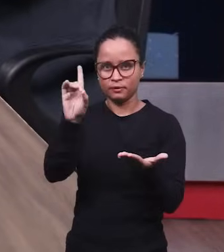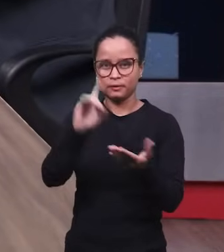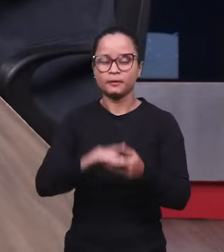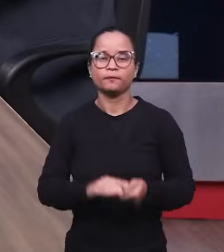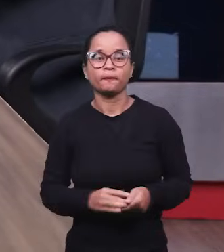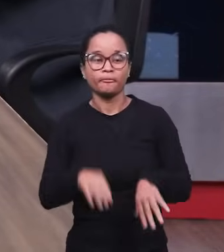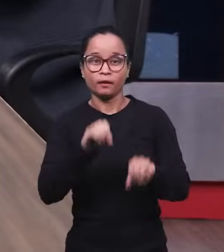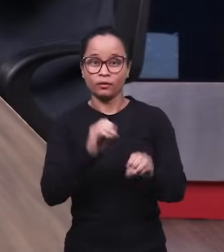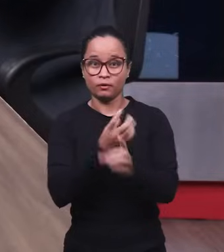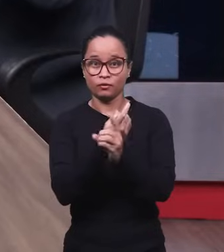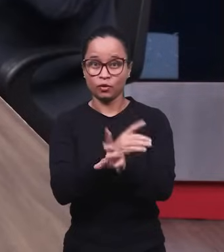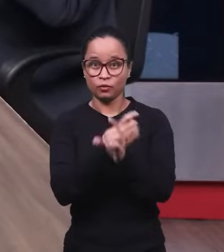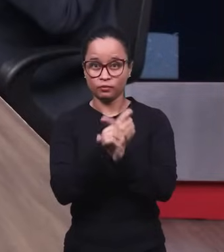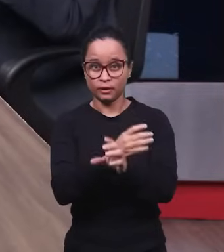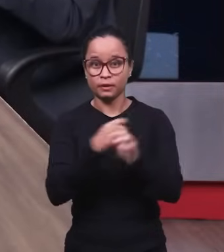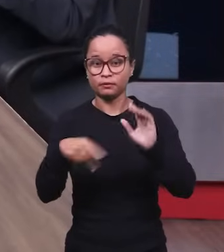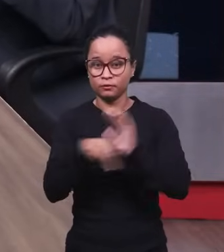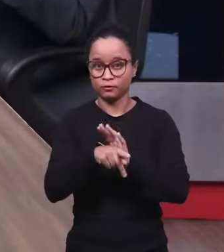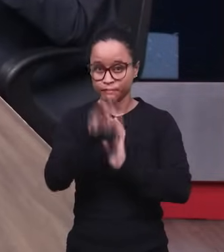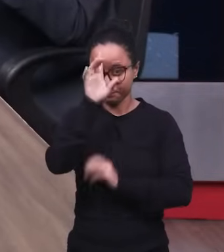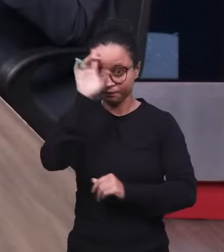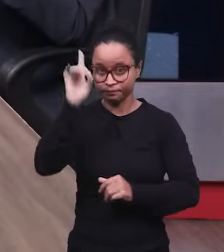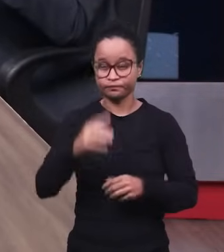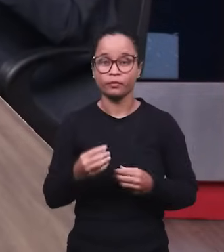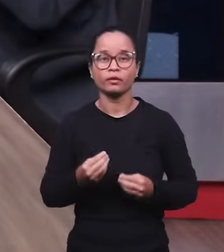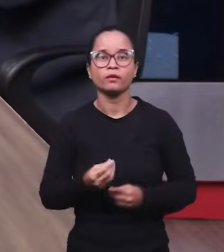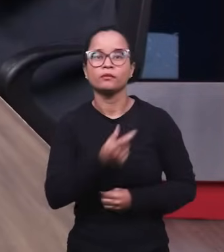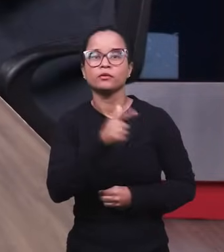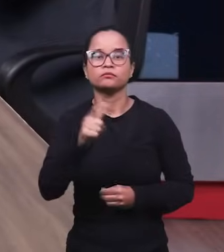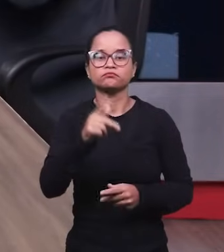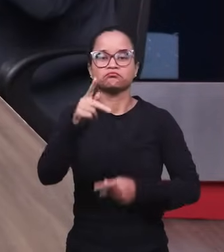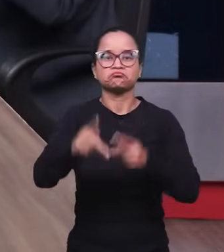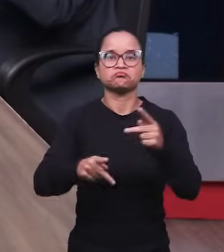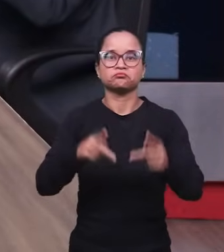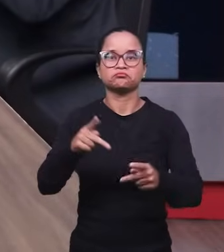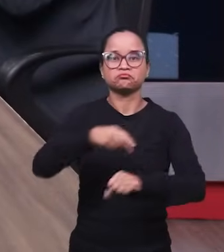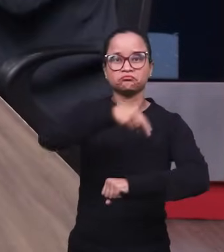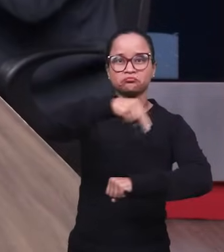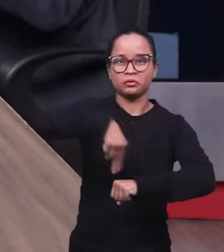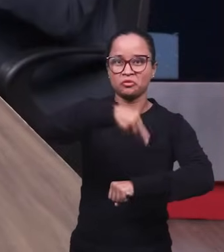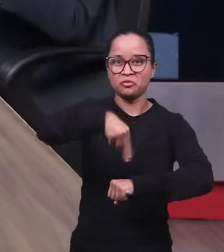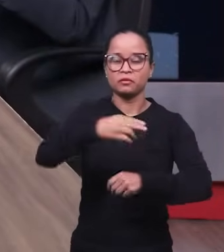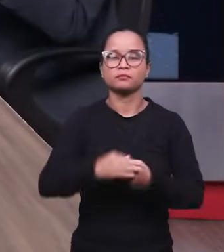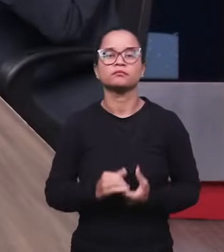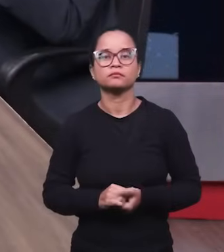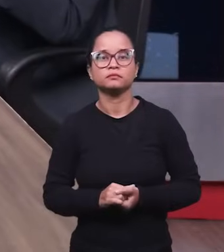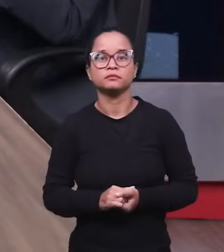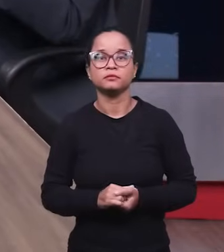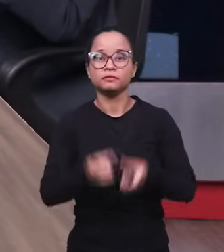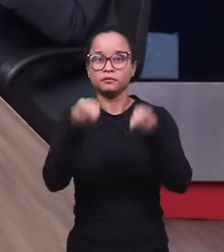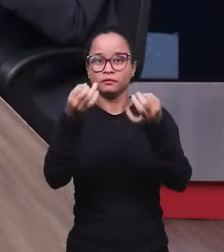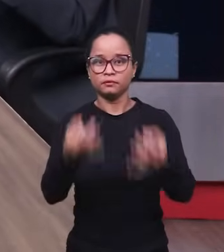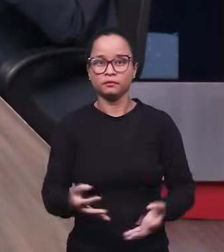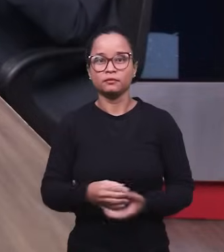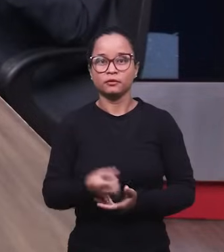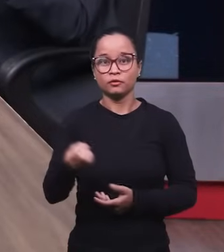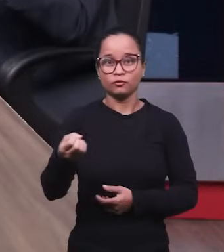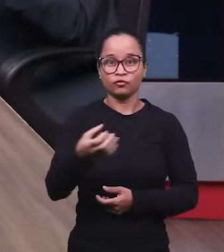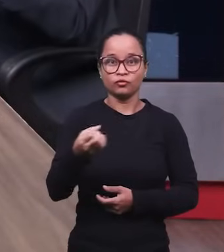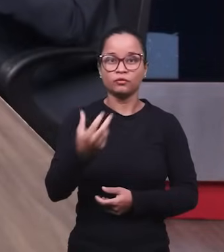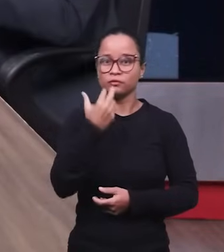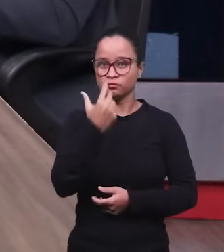palavra, trazer o ensino doutrinário para outros povos, para outras nações, quando se trata de